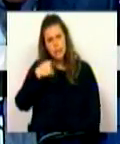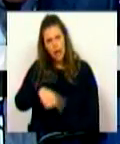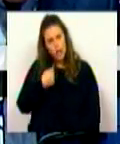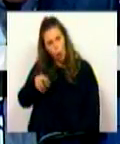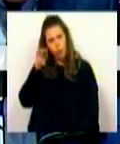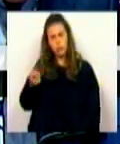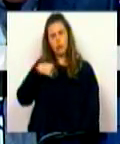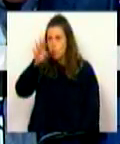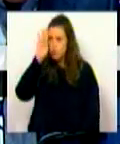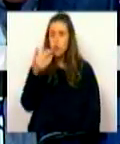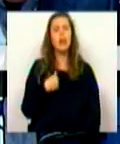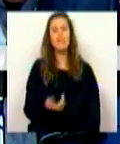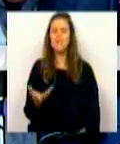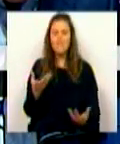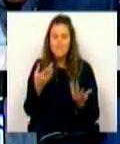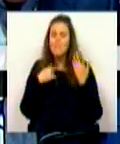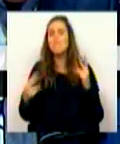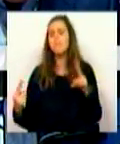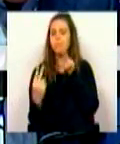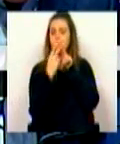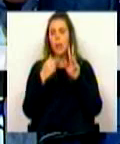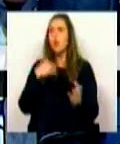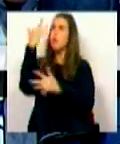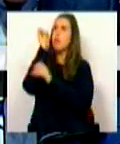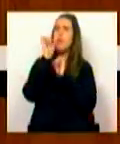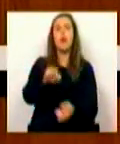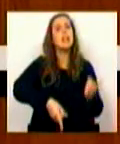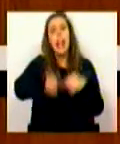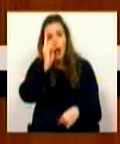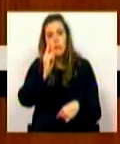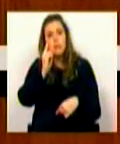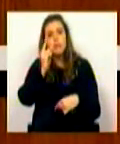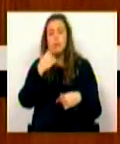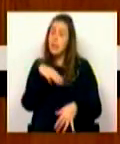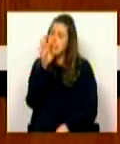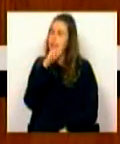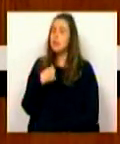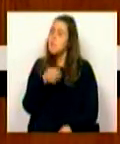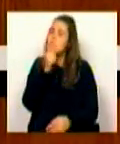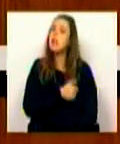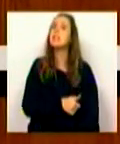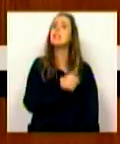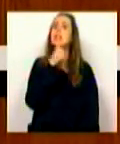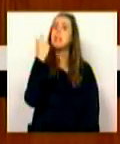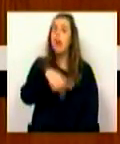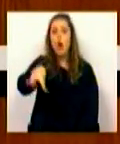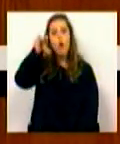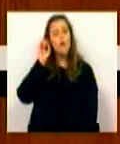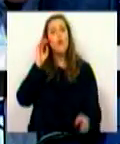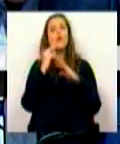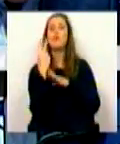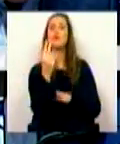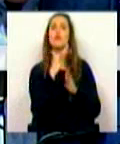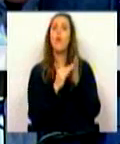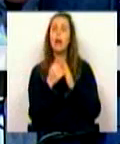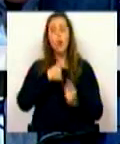sei que não está a ir ao encontro dos seus sonhos. Mas se então tiver a paciência de ouvir os dois últimos quadros que eu